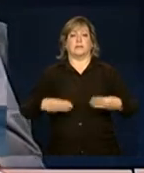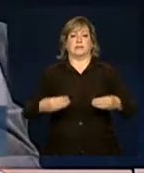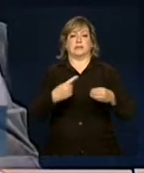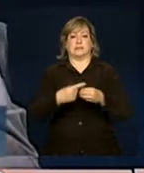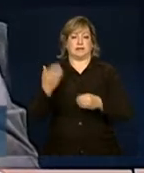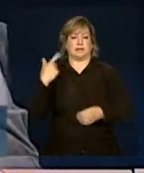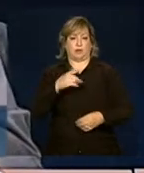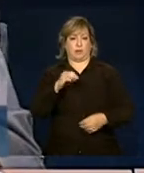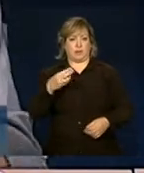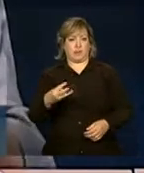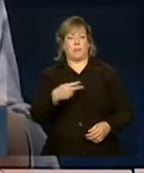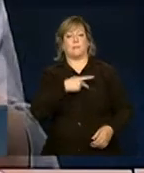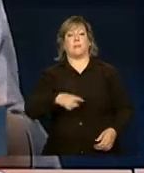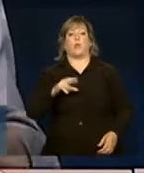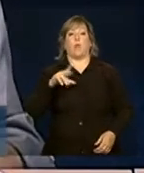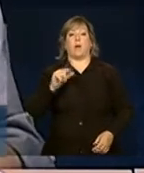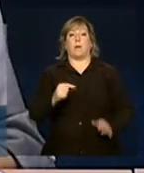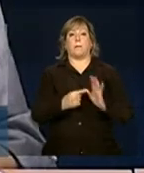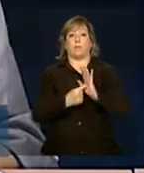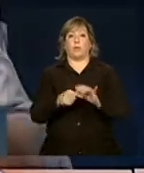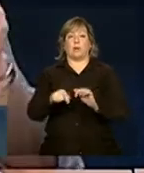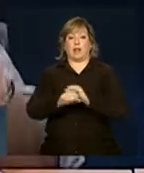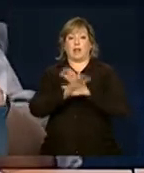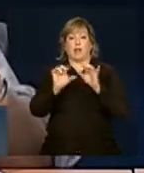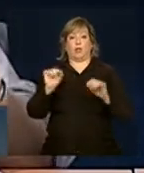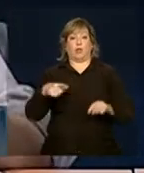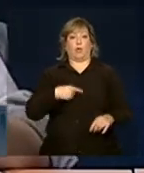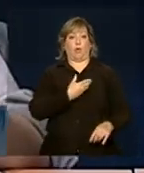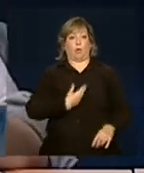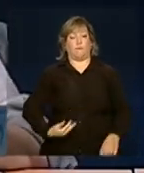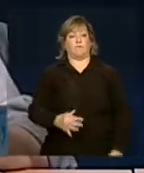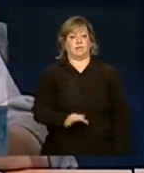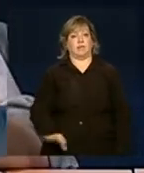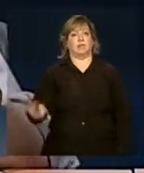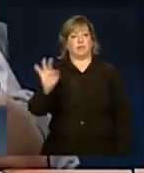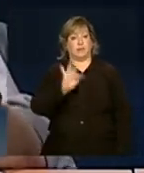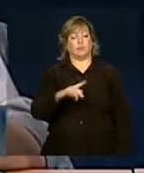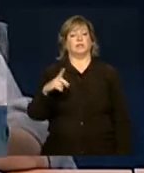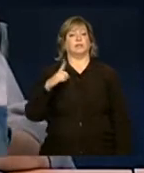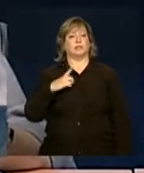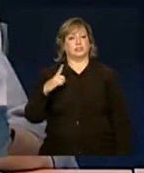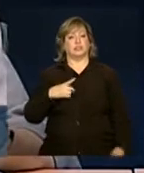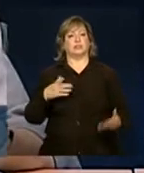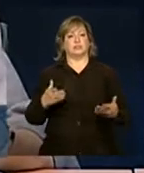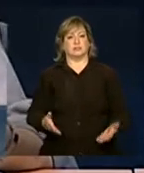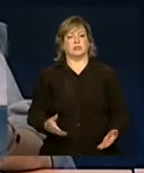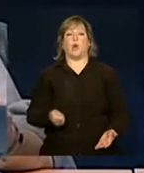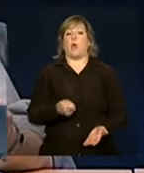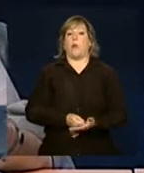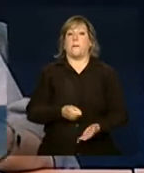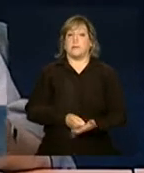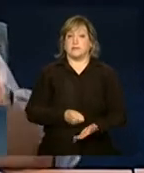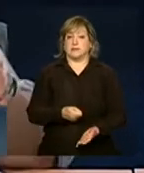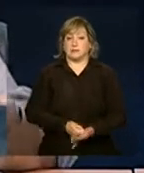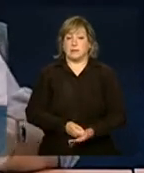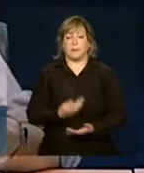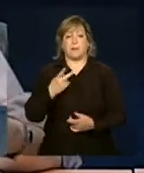em 2003 o presidente Lula deu esse sinal Claro que o governo federal tinha assim é obrigações